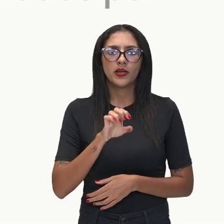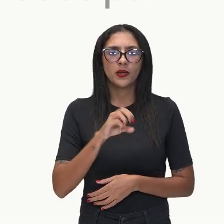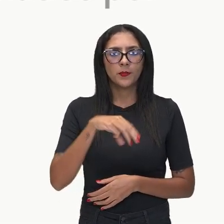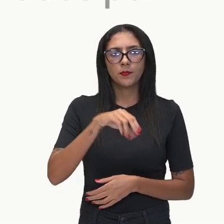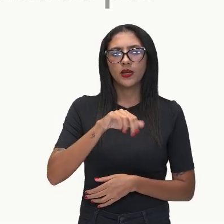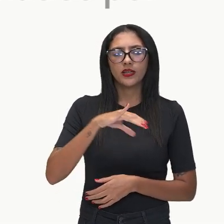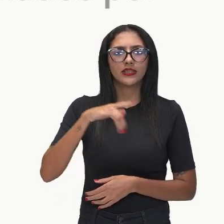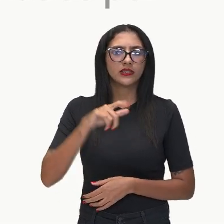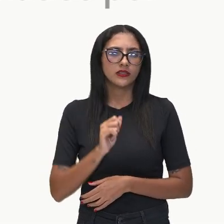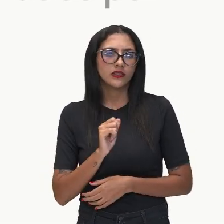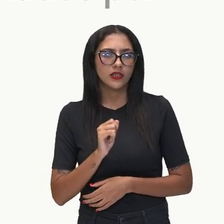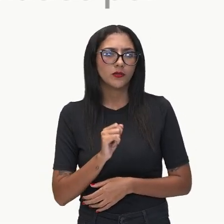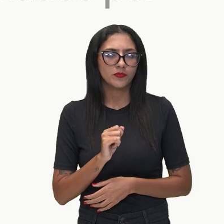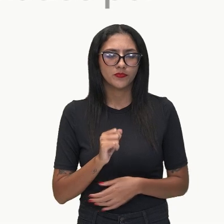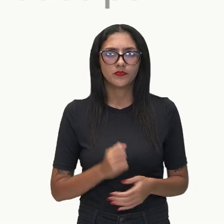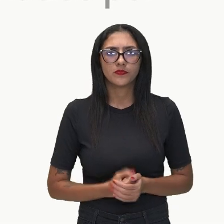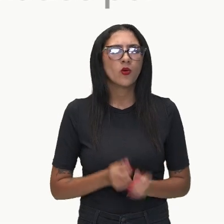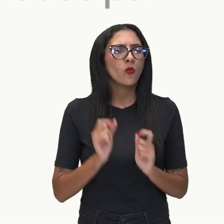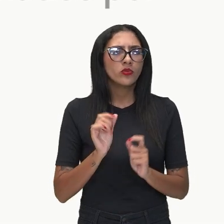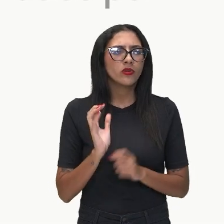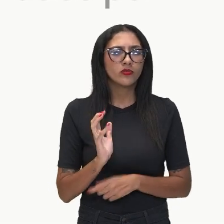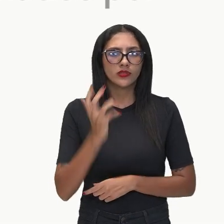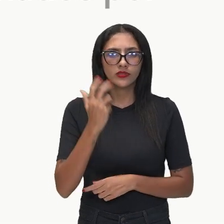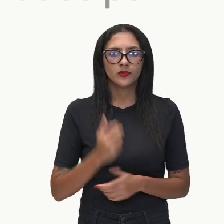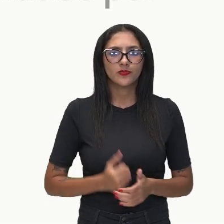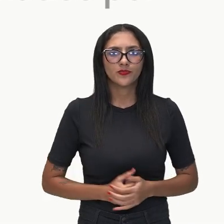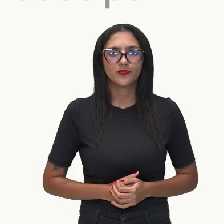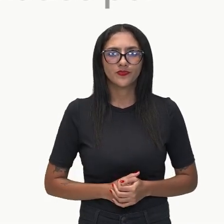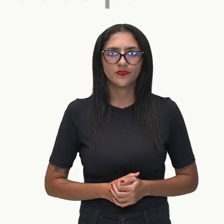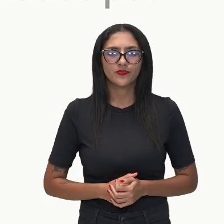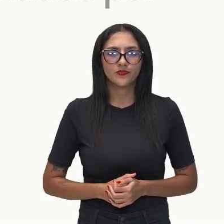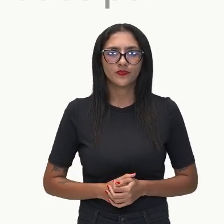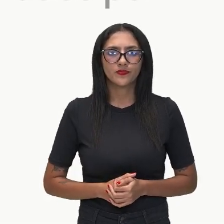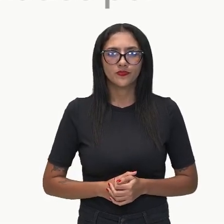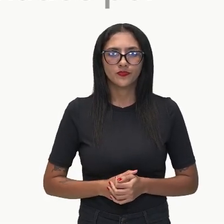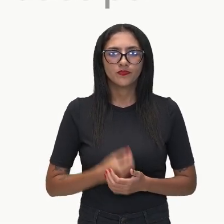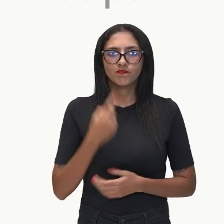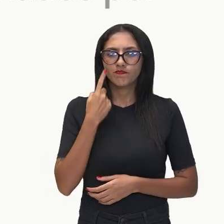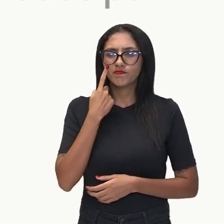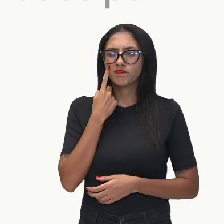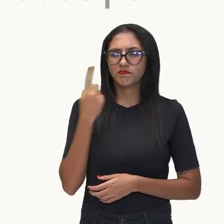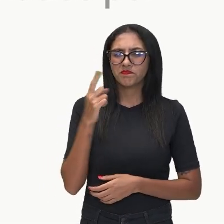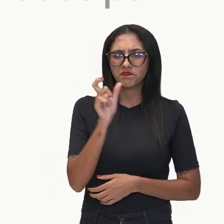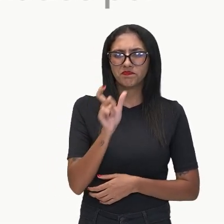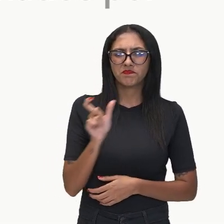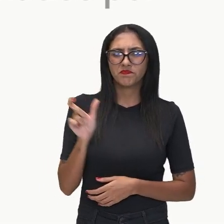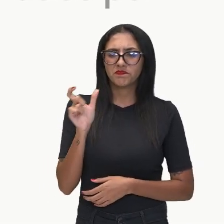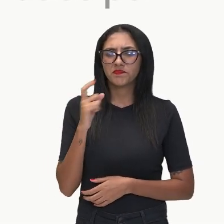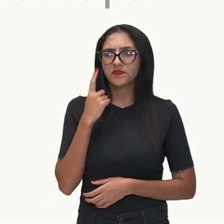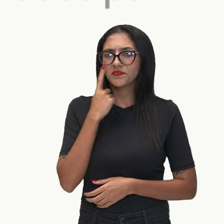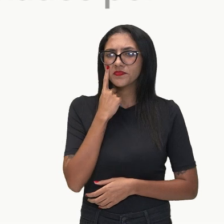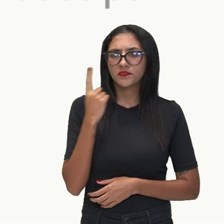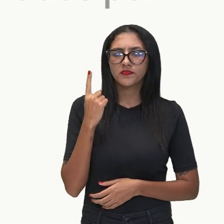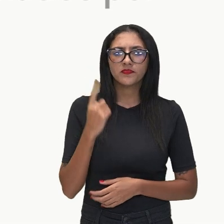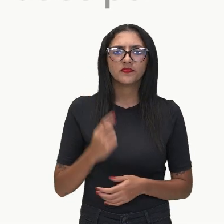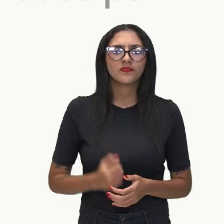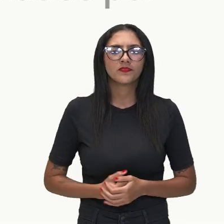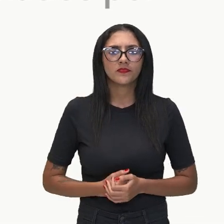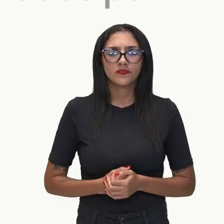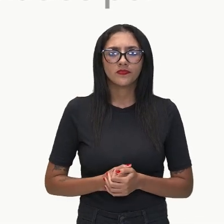fase da Supremacia do Eixo? Nós tínhamos lá que a Blitzkrieg, né, era